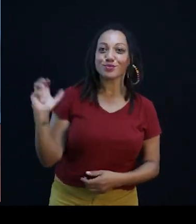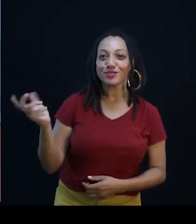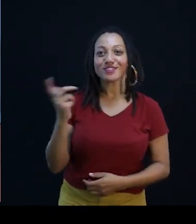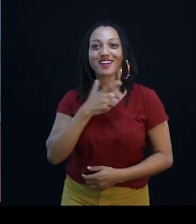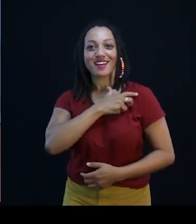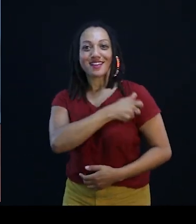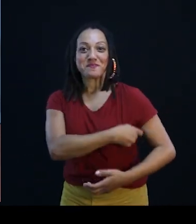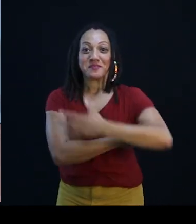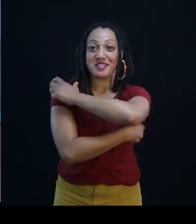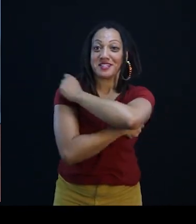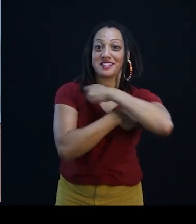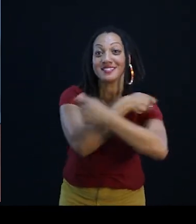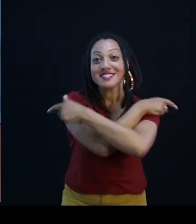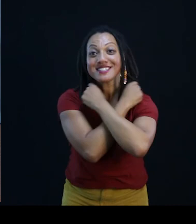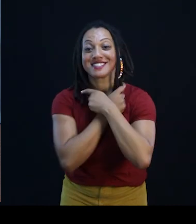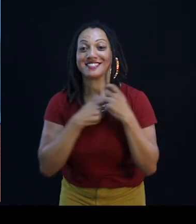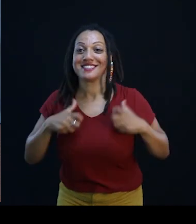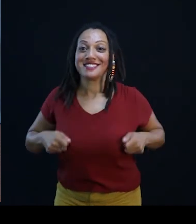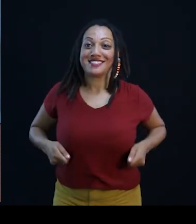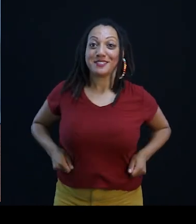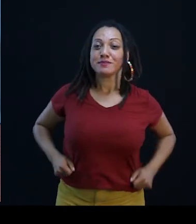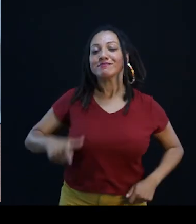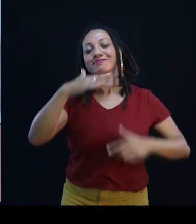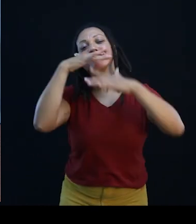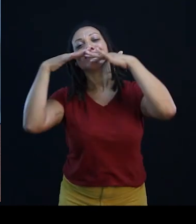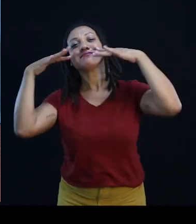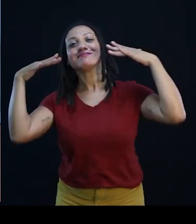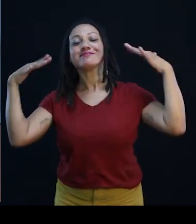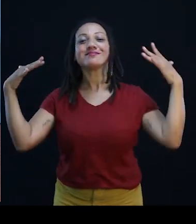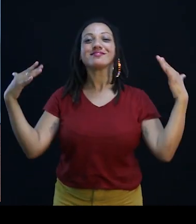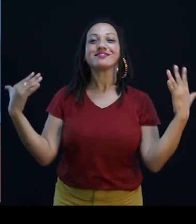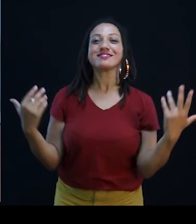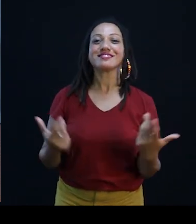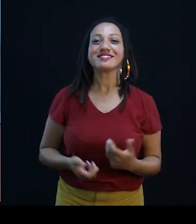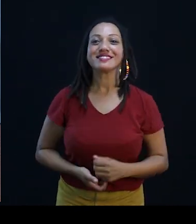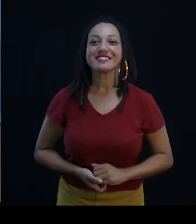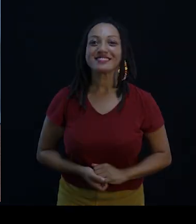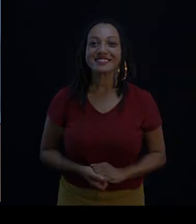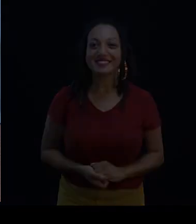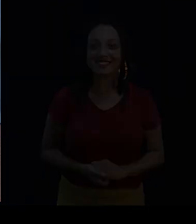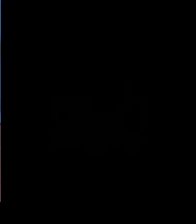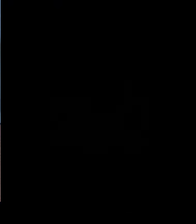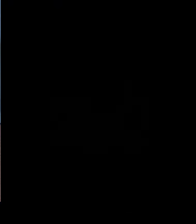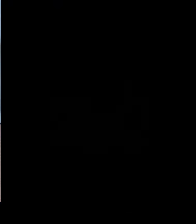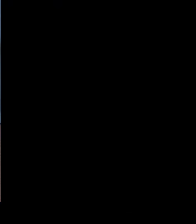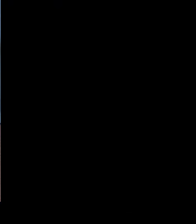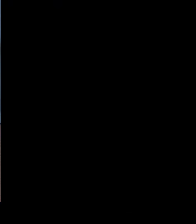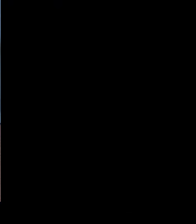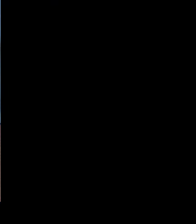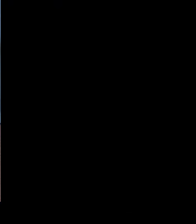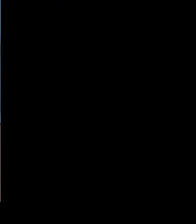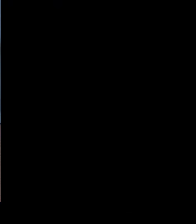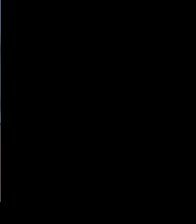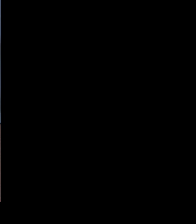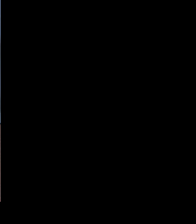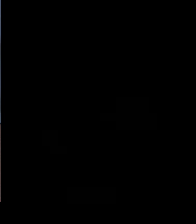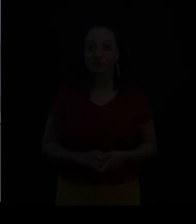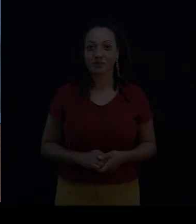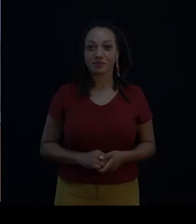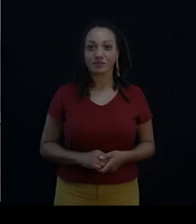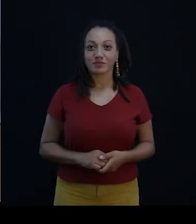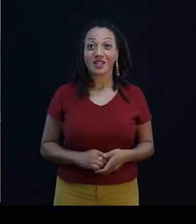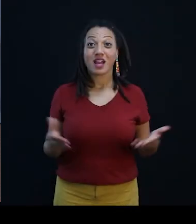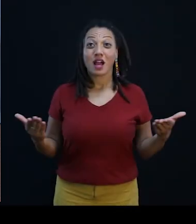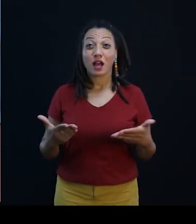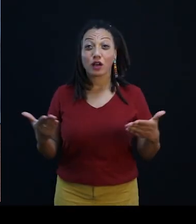Veste, veste, lavadeira. Quanto mais veste, mais cheira. E agora vem